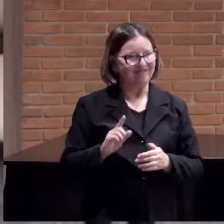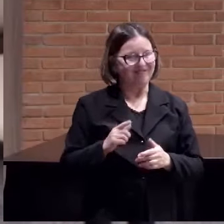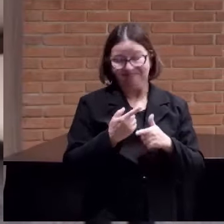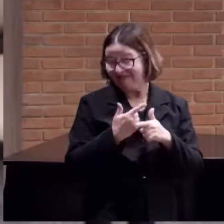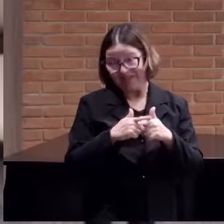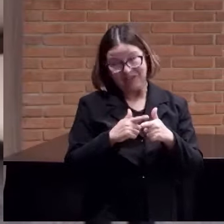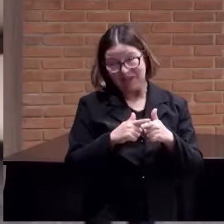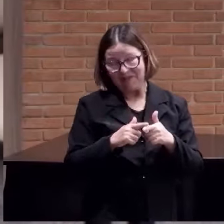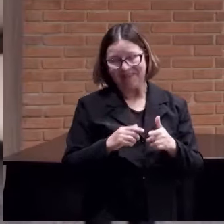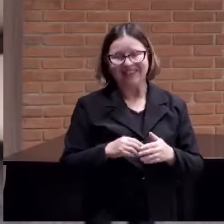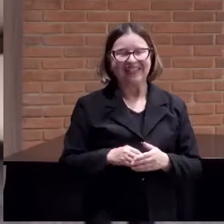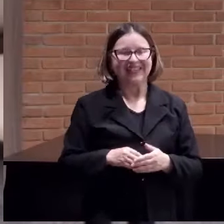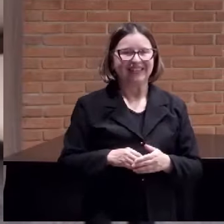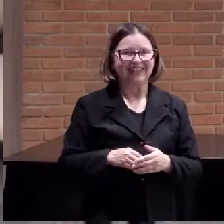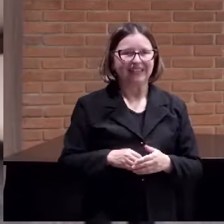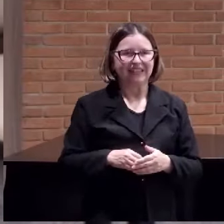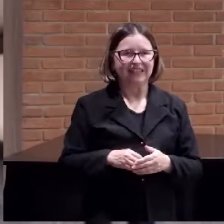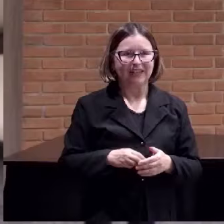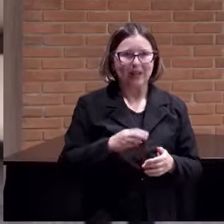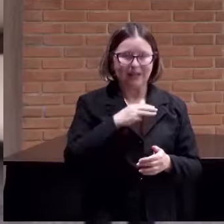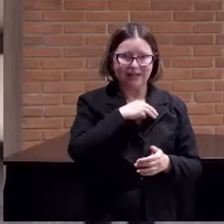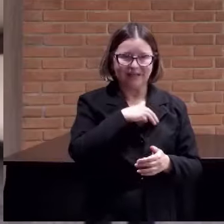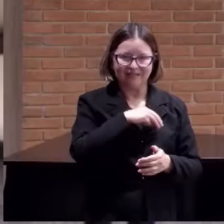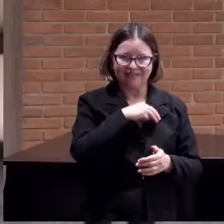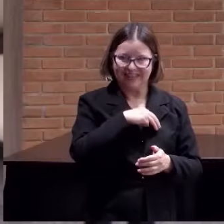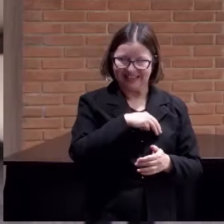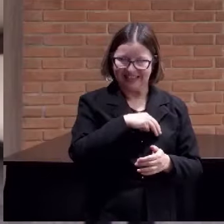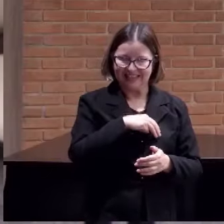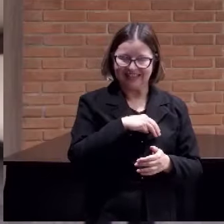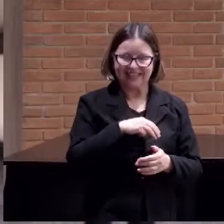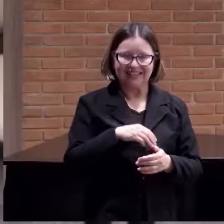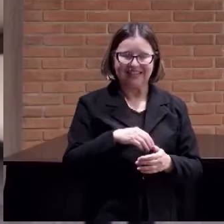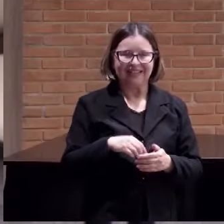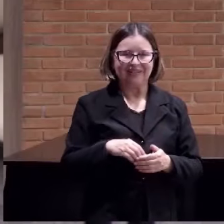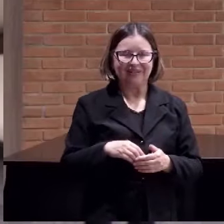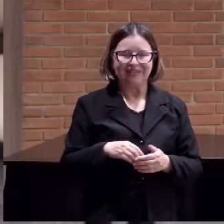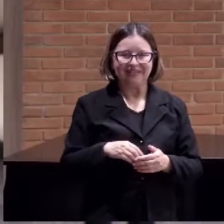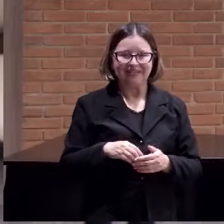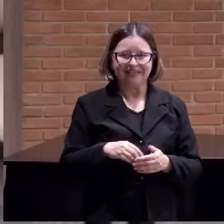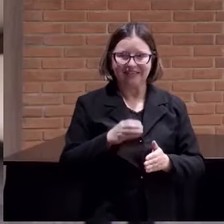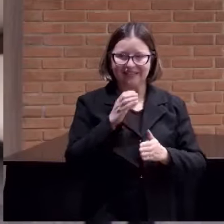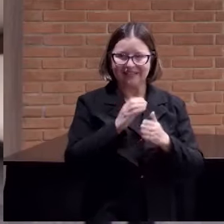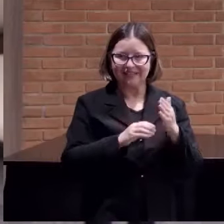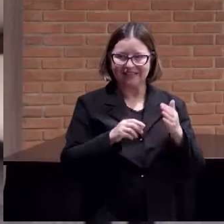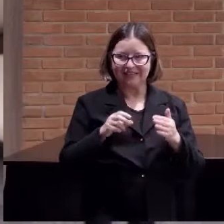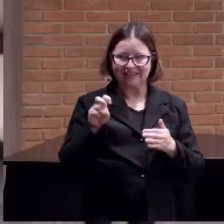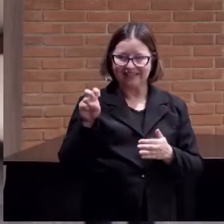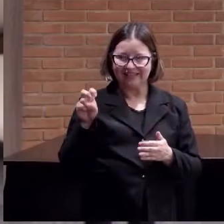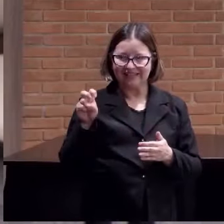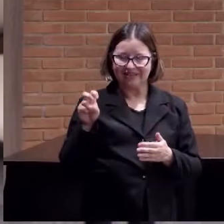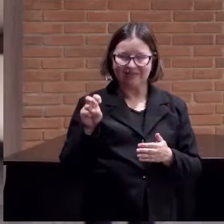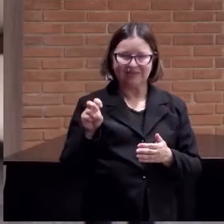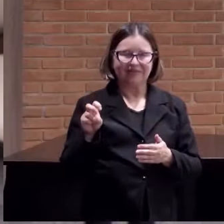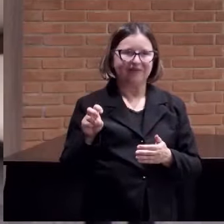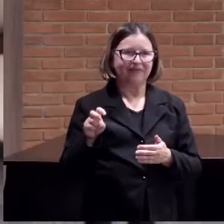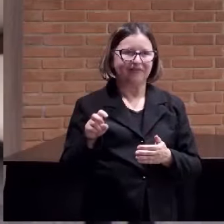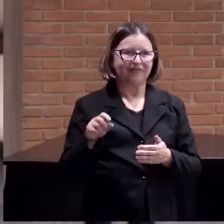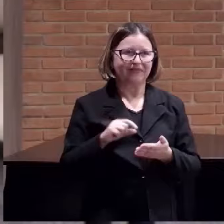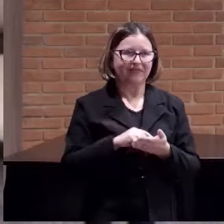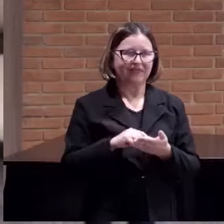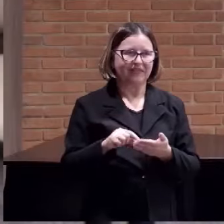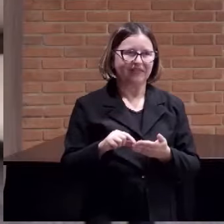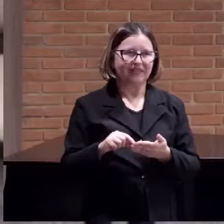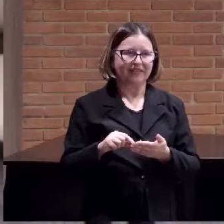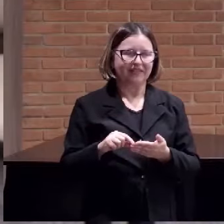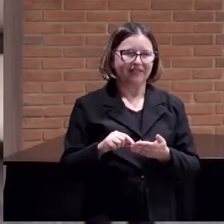em Mateus, que é um texto bem claro que a gente conhece, Mateus capítulo 5, vamos ler a partir